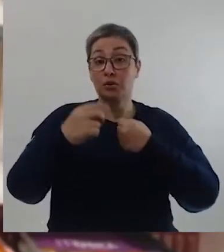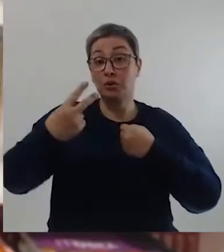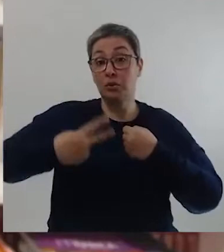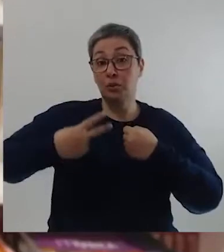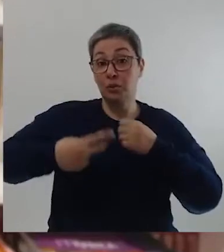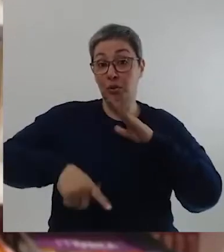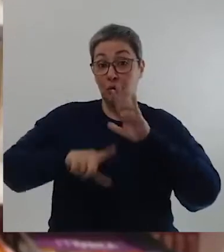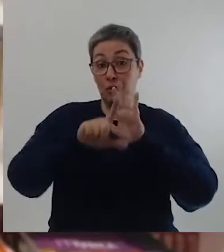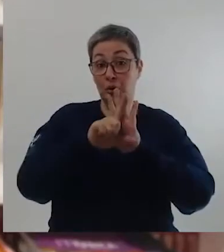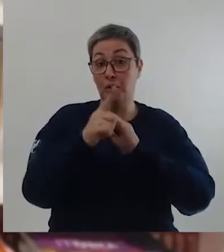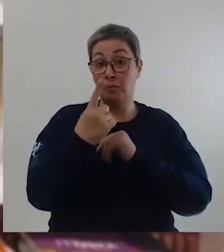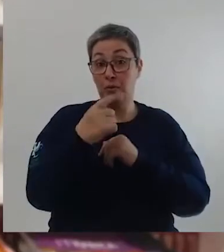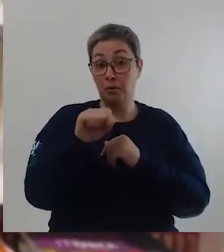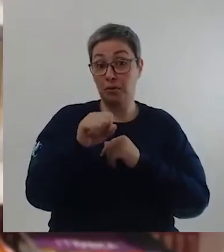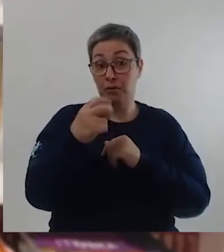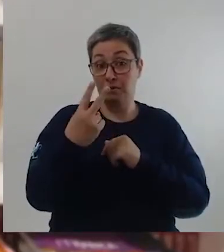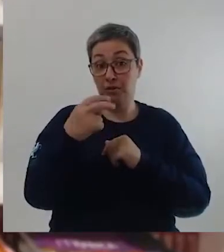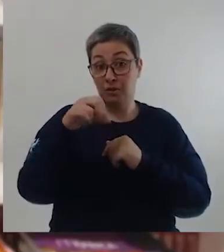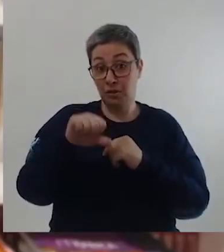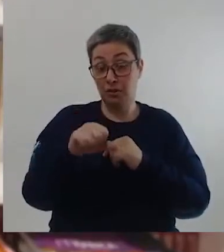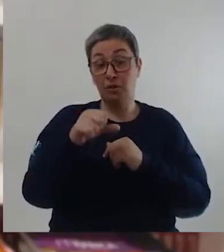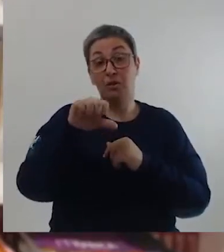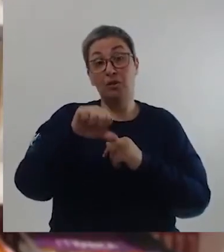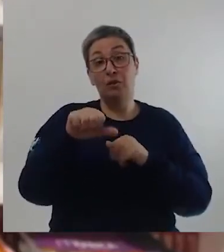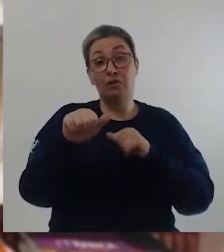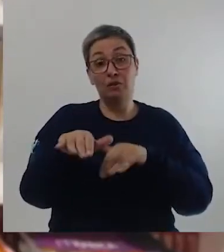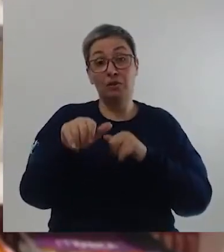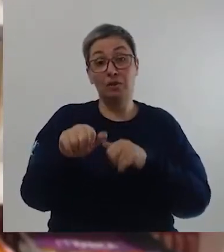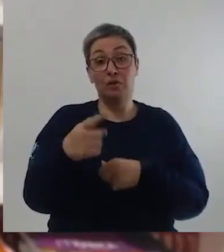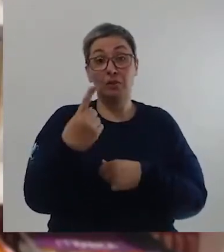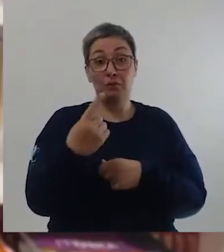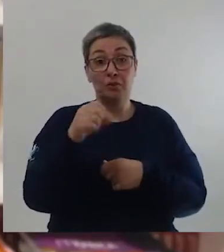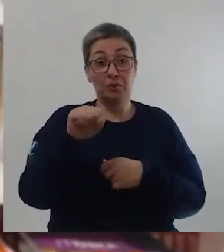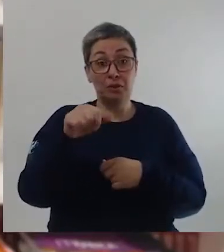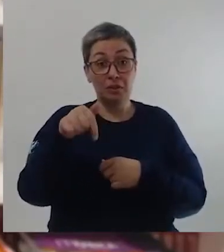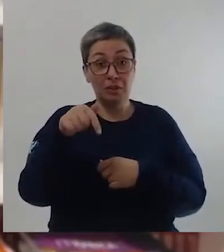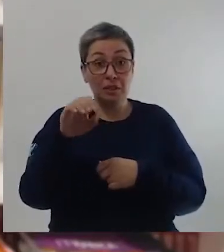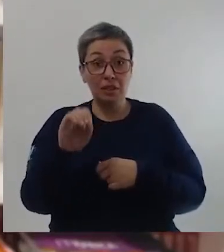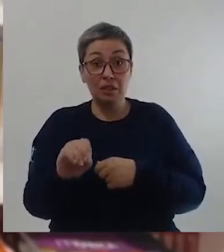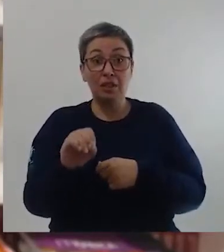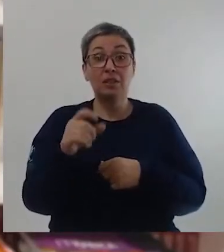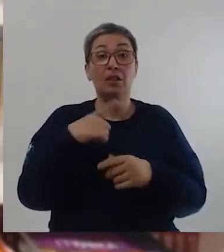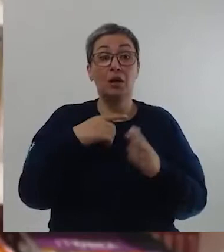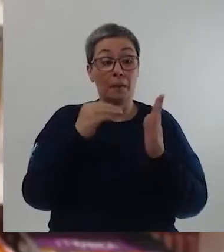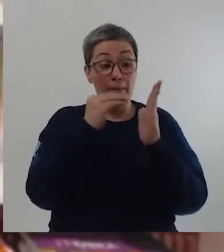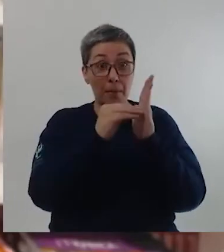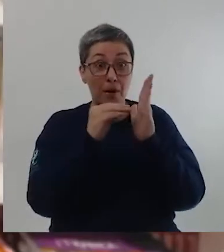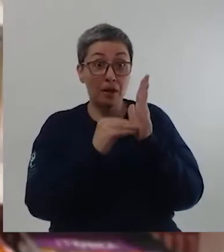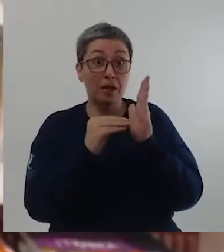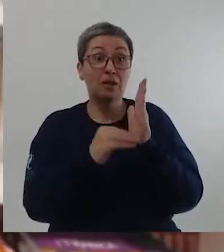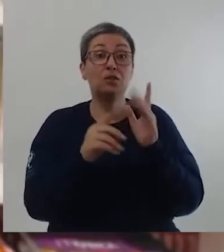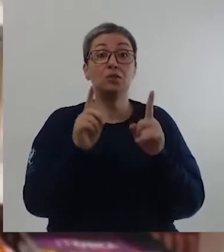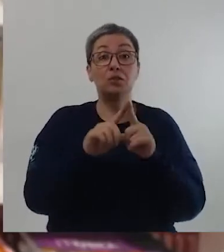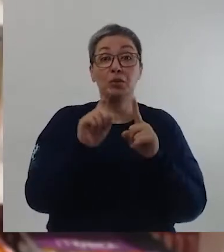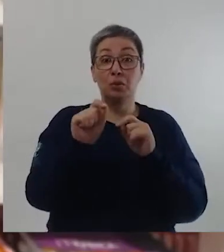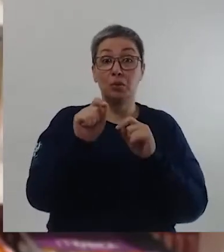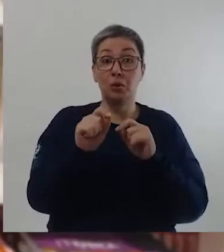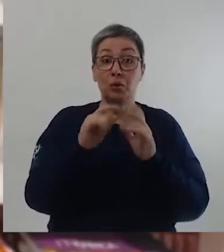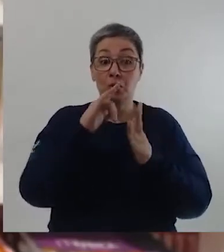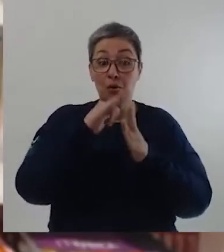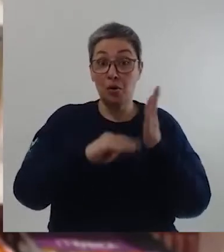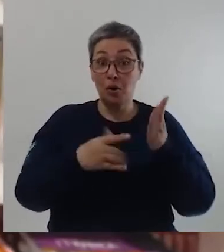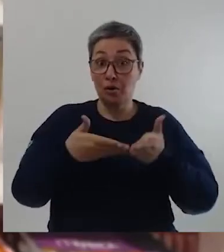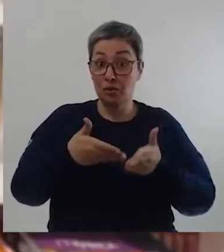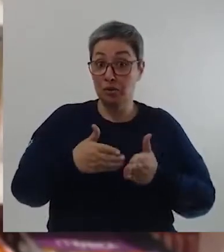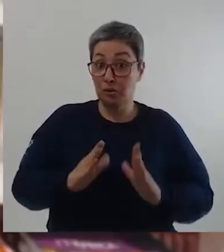artigo 2º da Lei 1829 de nove de setembro de 1870 na parte que estabelece